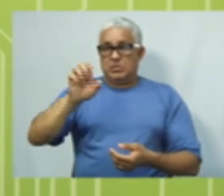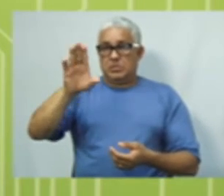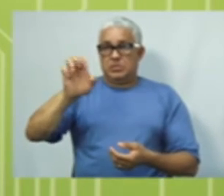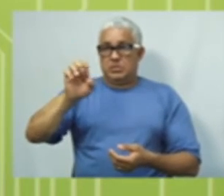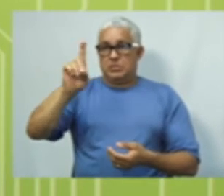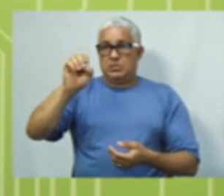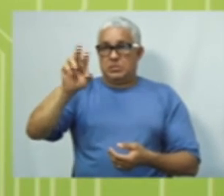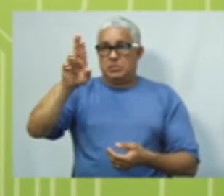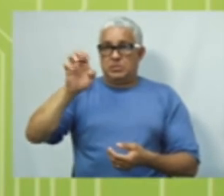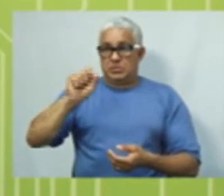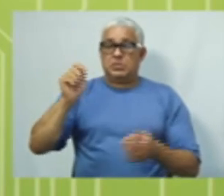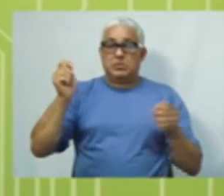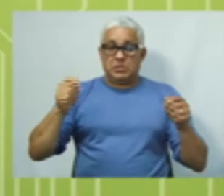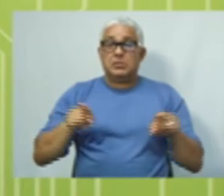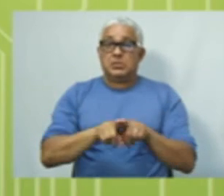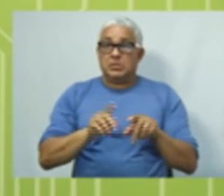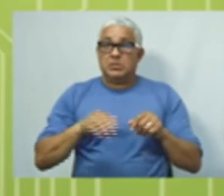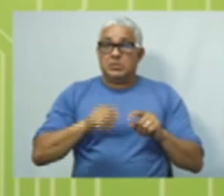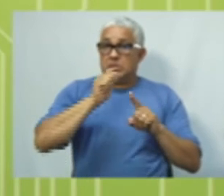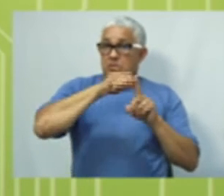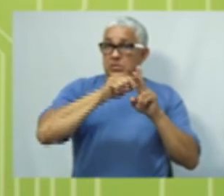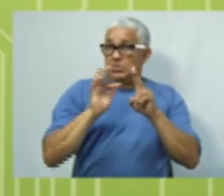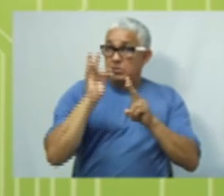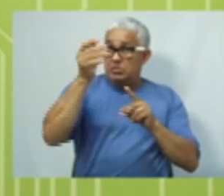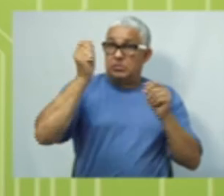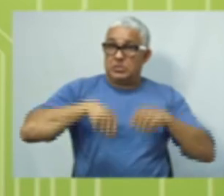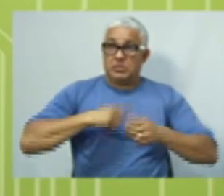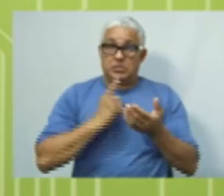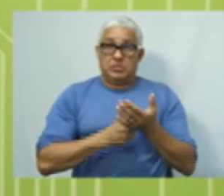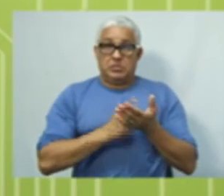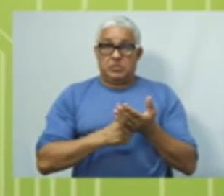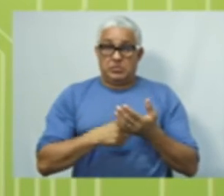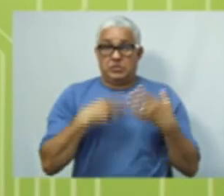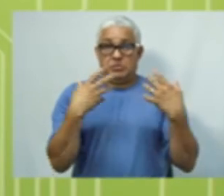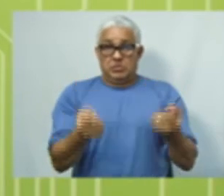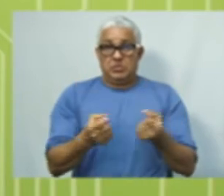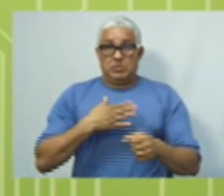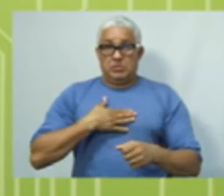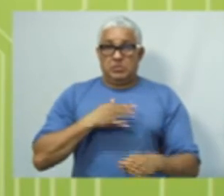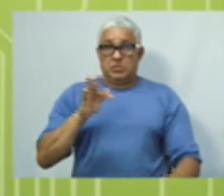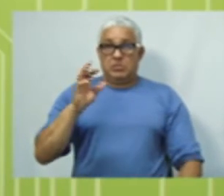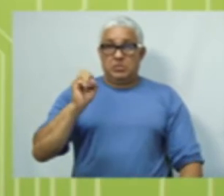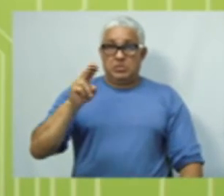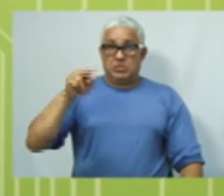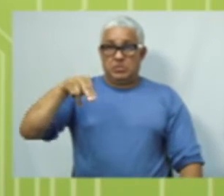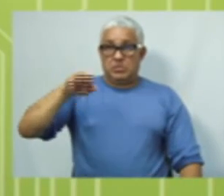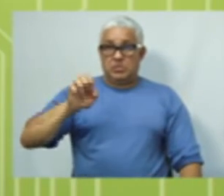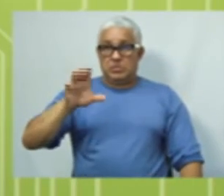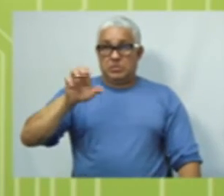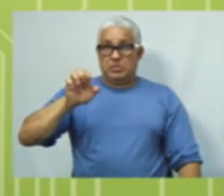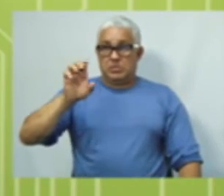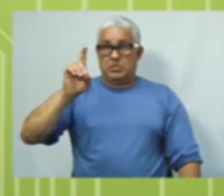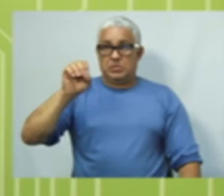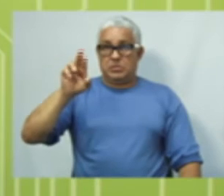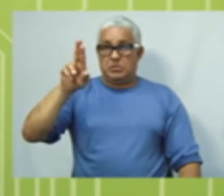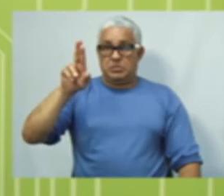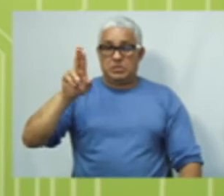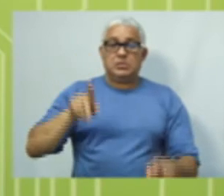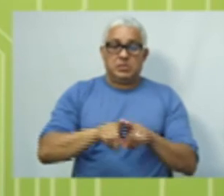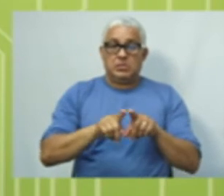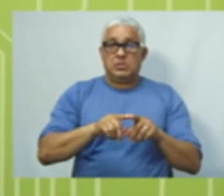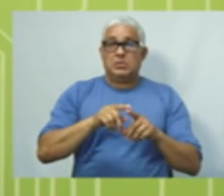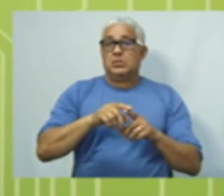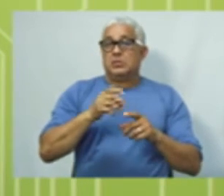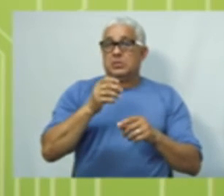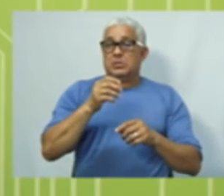caixa, se daqui 2 meses, o compromisso que eu assumi com o meu fornecedor numa compra de 60 dias, eu vou ter